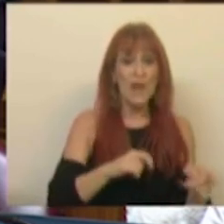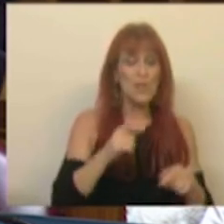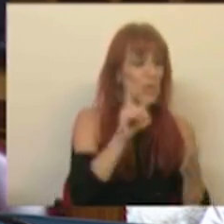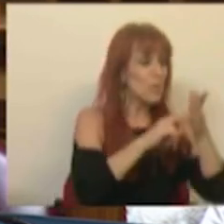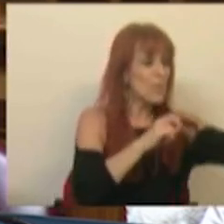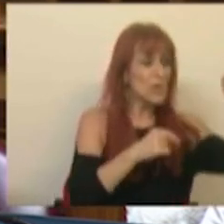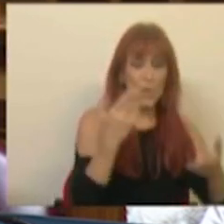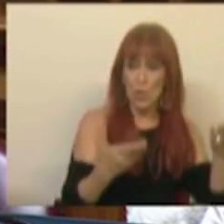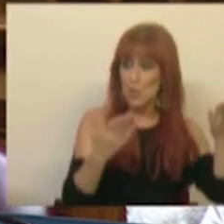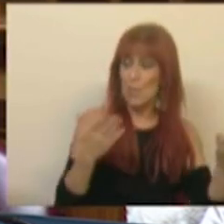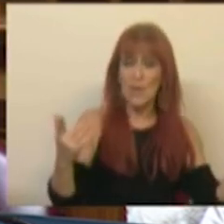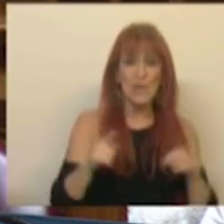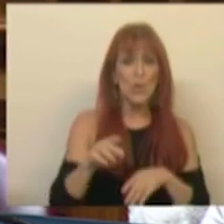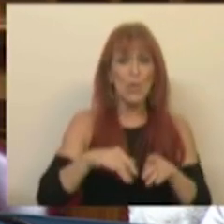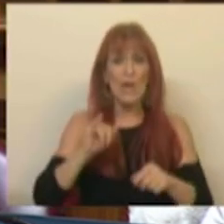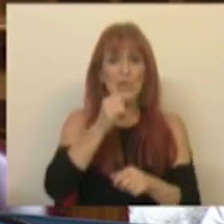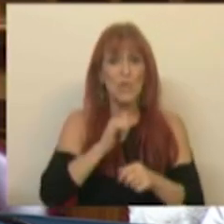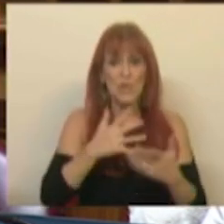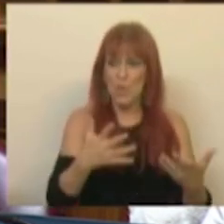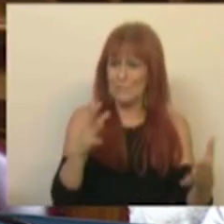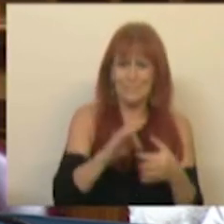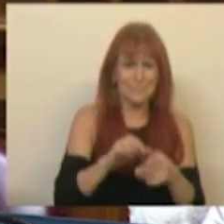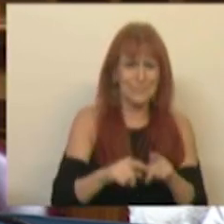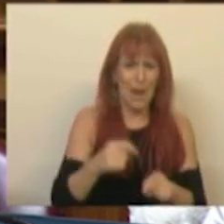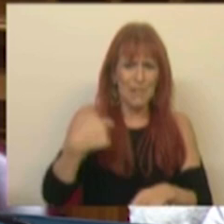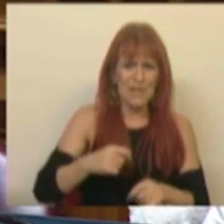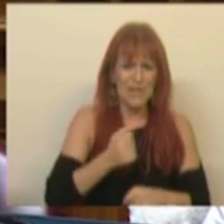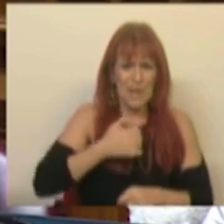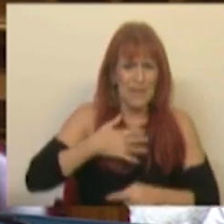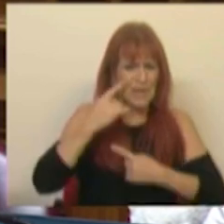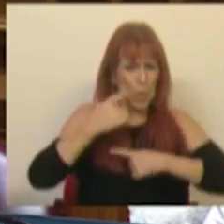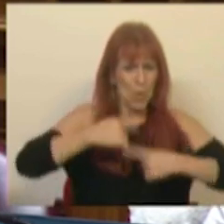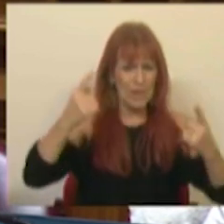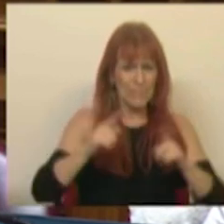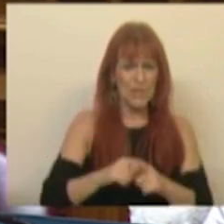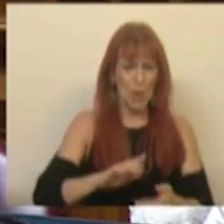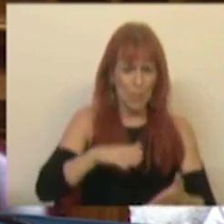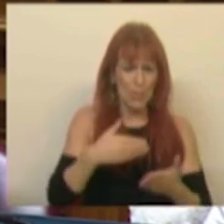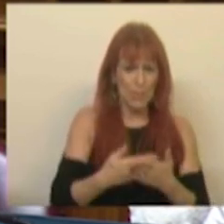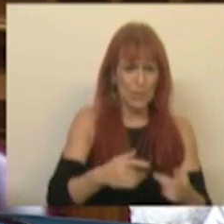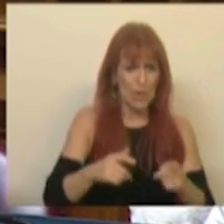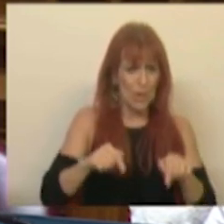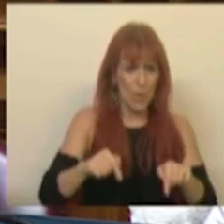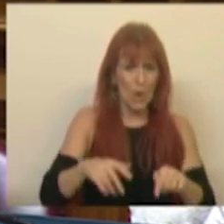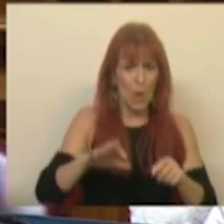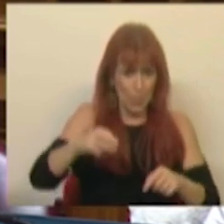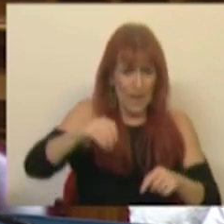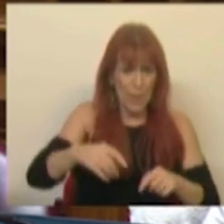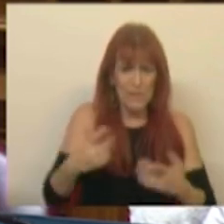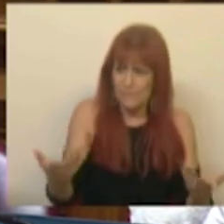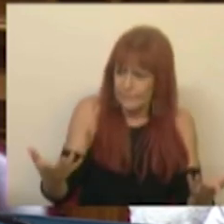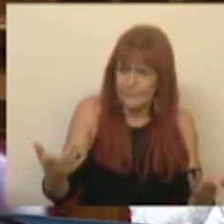com que nos comparamos e o que se faz nos Açores em relação a presidentes de empresas públicas por proposta do próprio PS, quando o PS ainda por